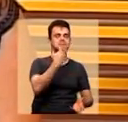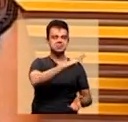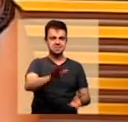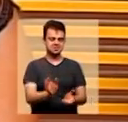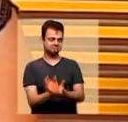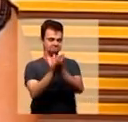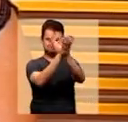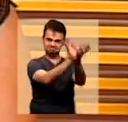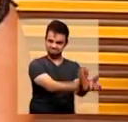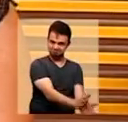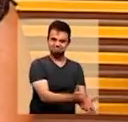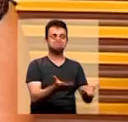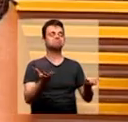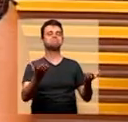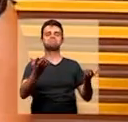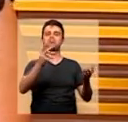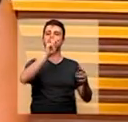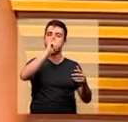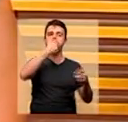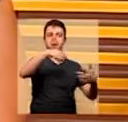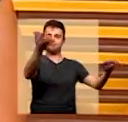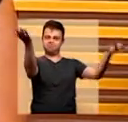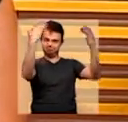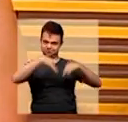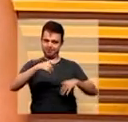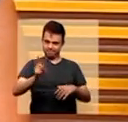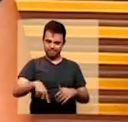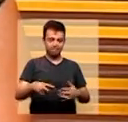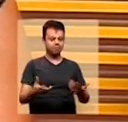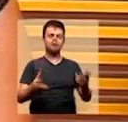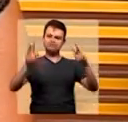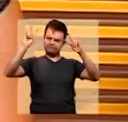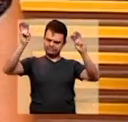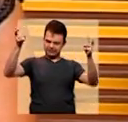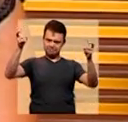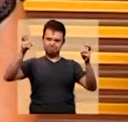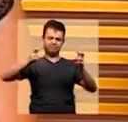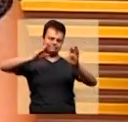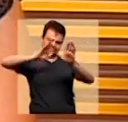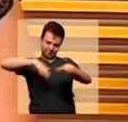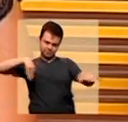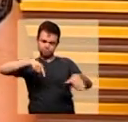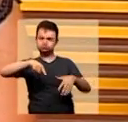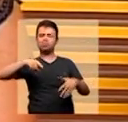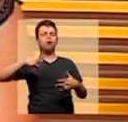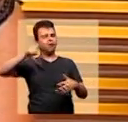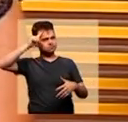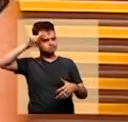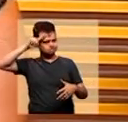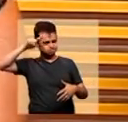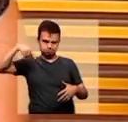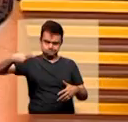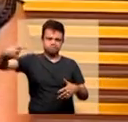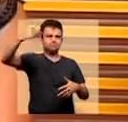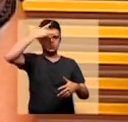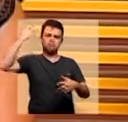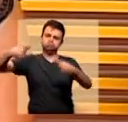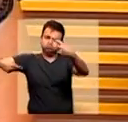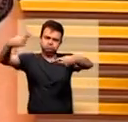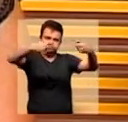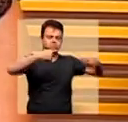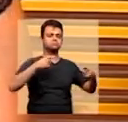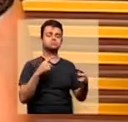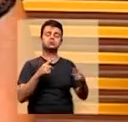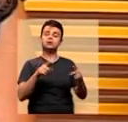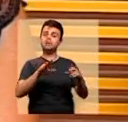de uma certa forma, esse tema trânsito, que é tão cotidiano, mas que não é uma matéria regular na